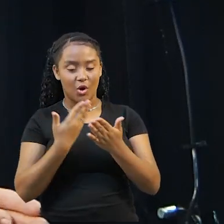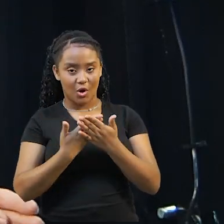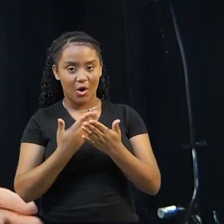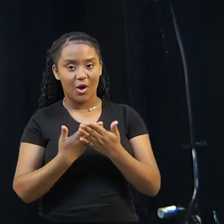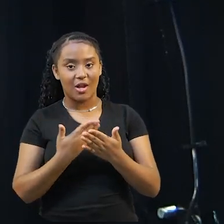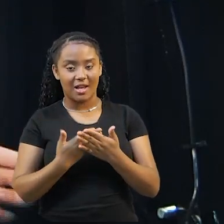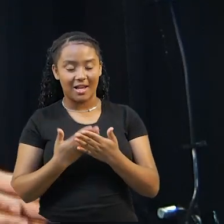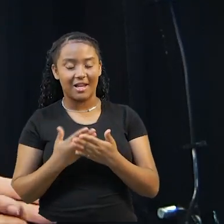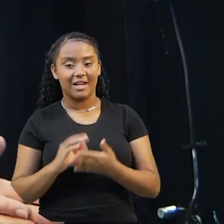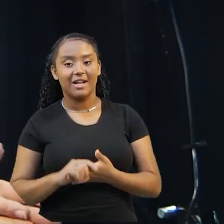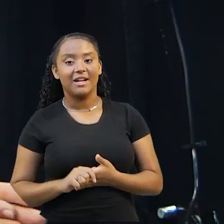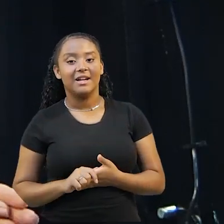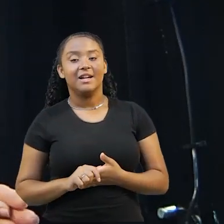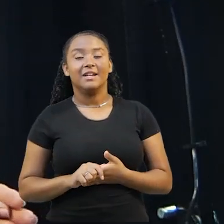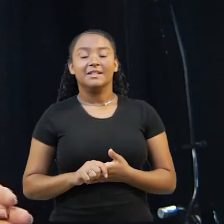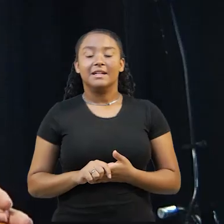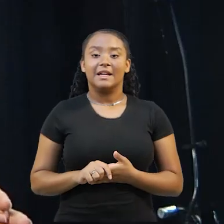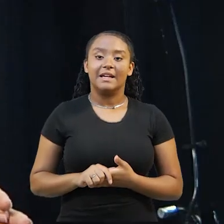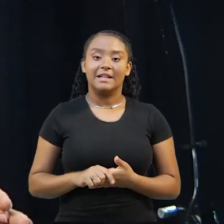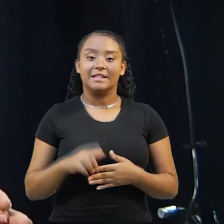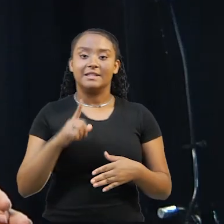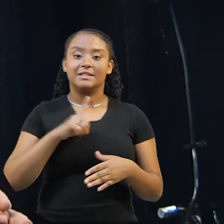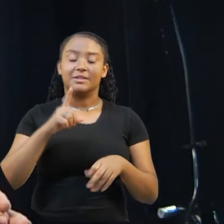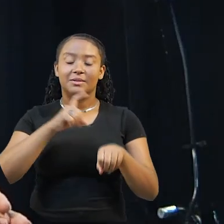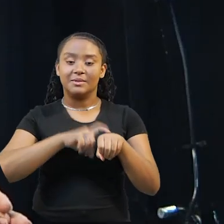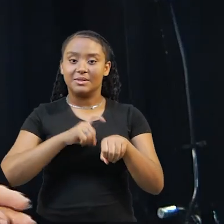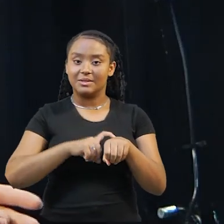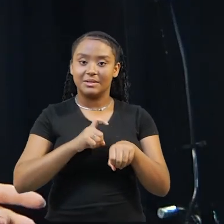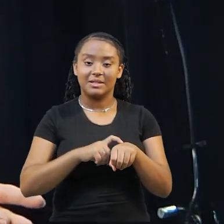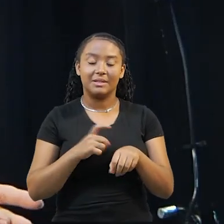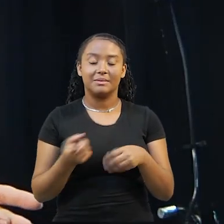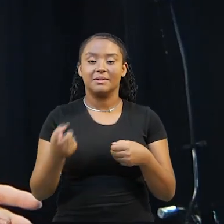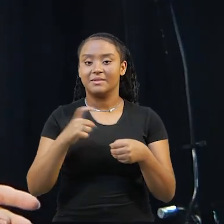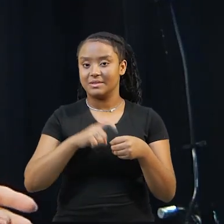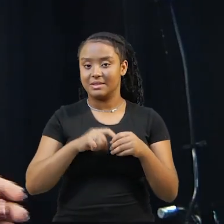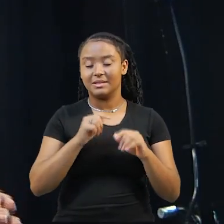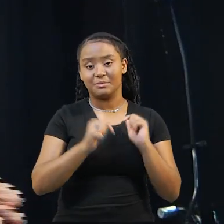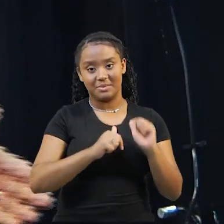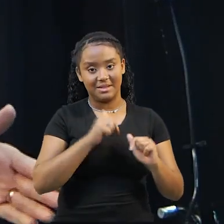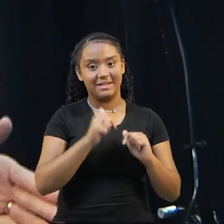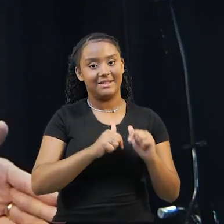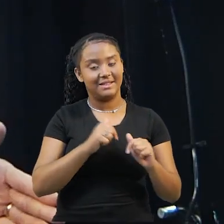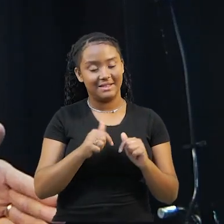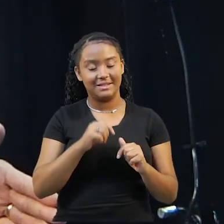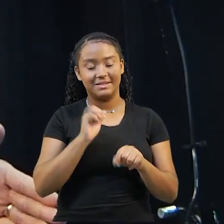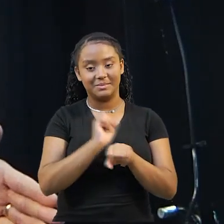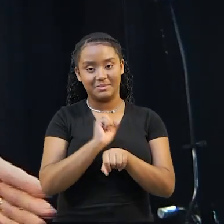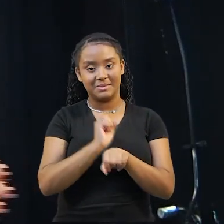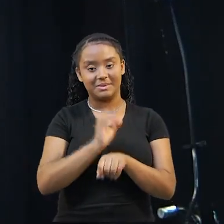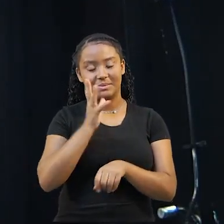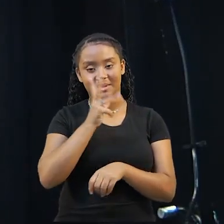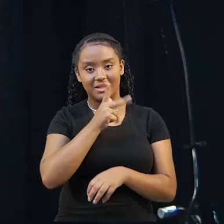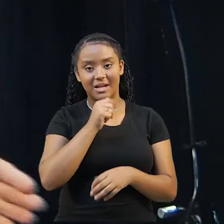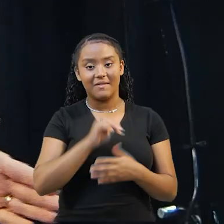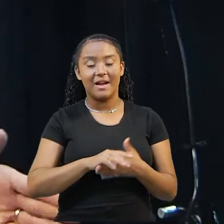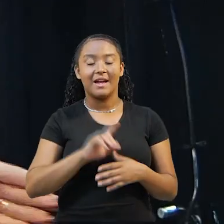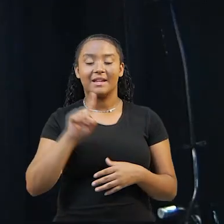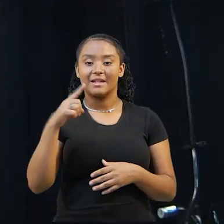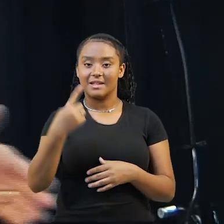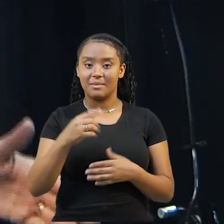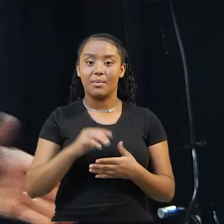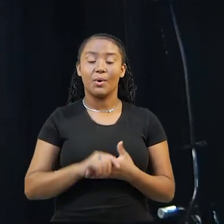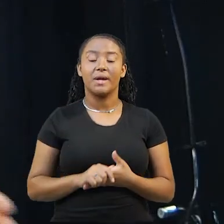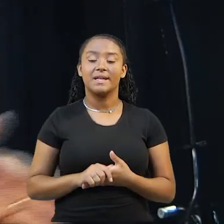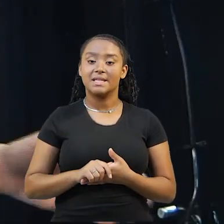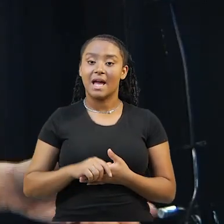ser professora, voltou a ser professora da rede pública, como contratada. Então ela tinha aqueles contratos do Estado que duravam só